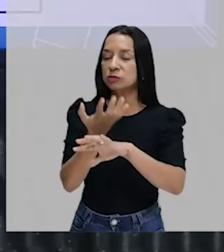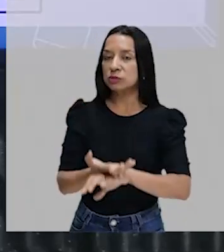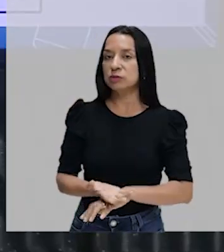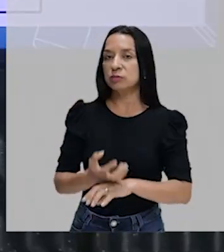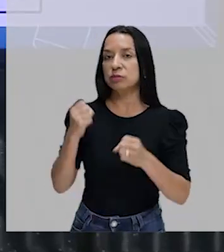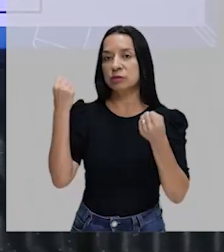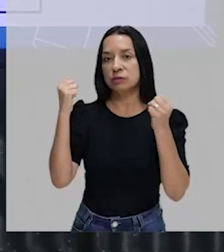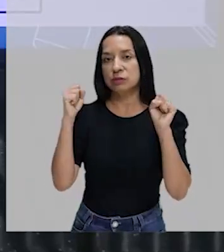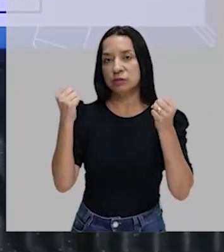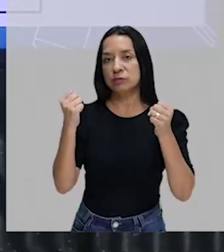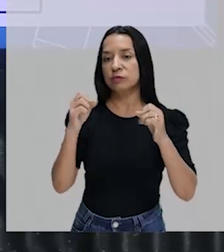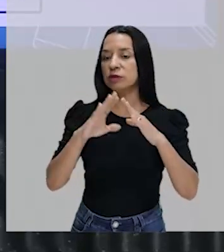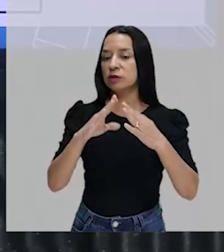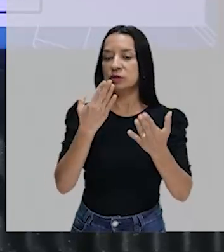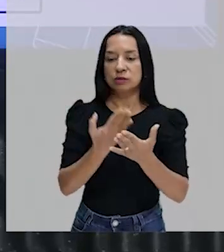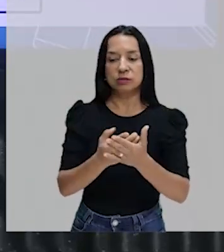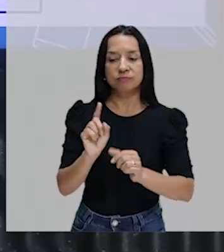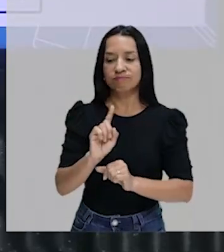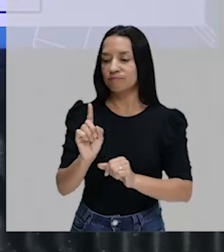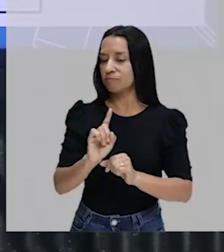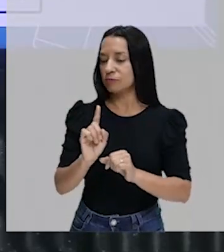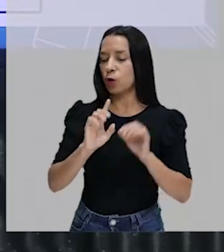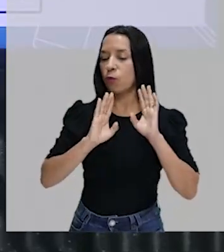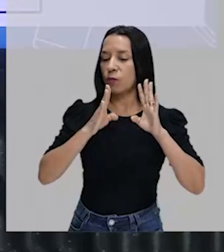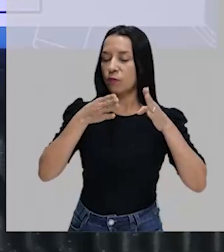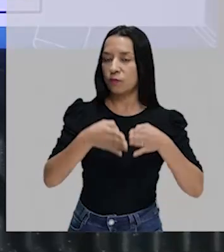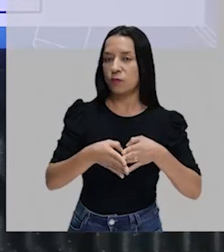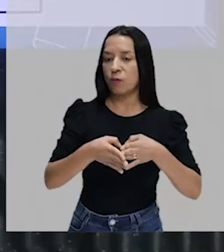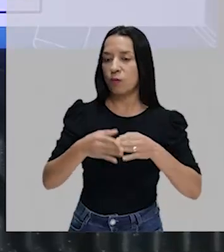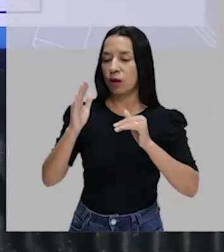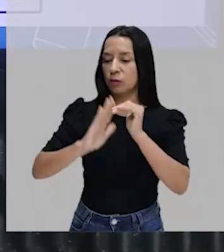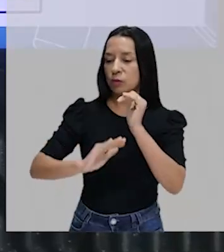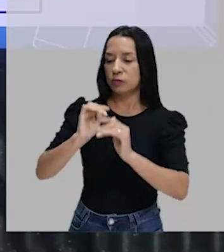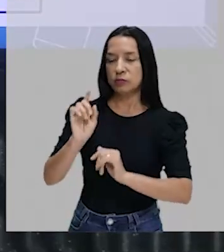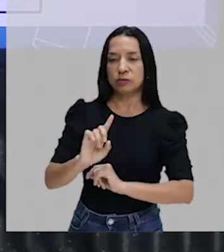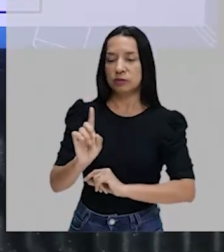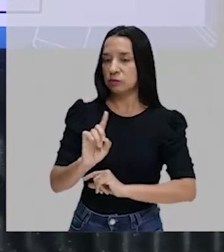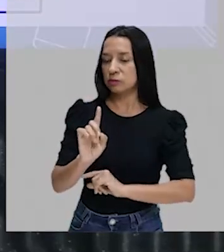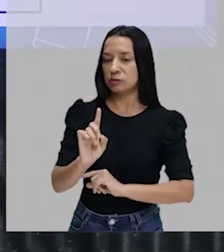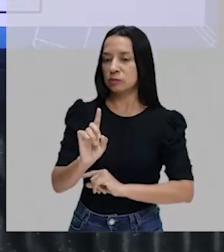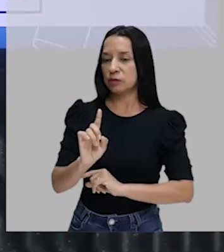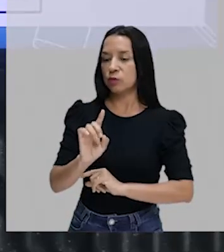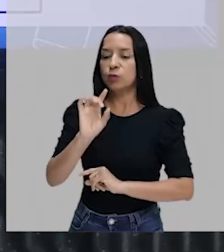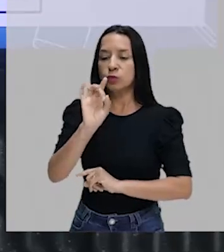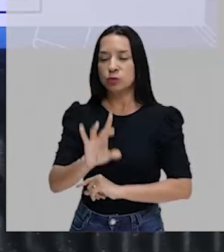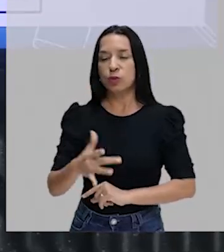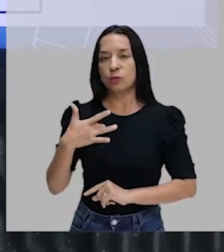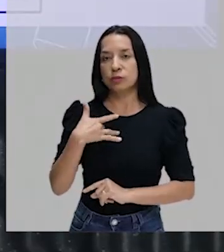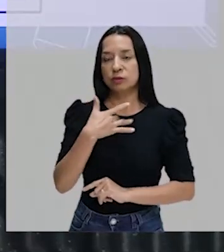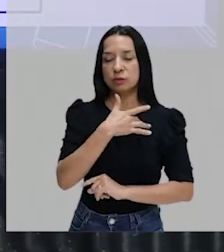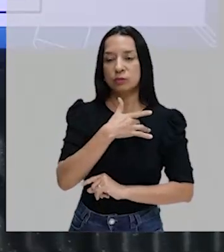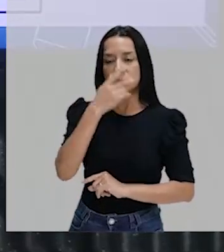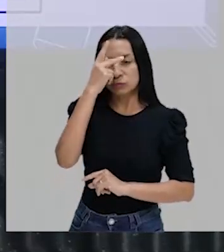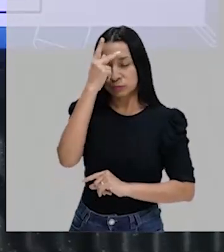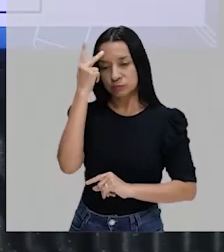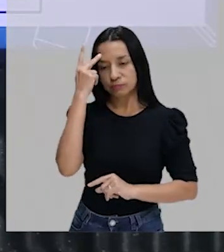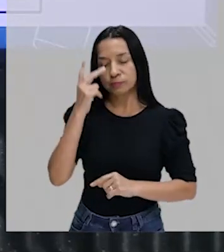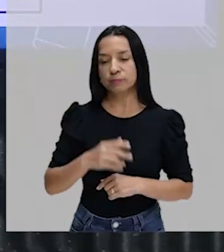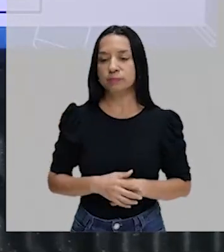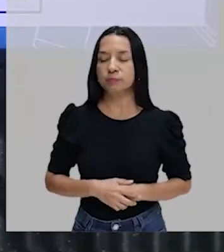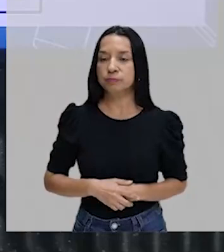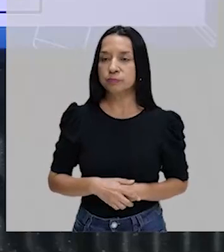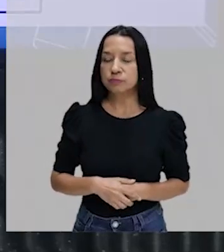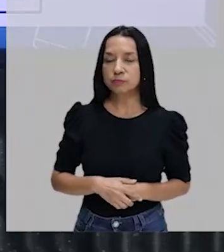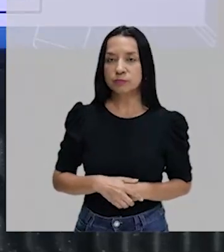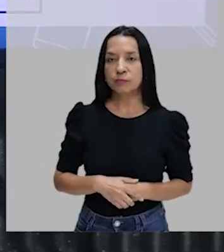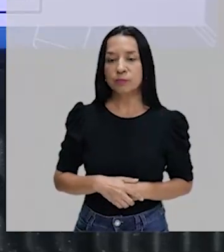é voltada para alta performance. Ela preocupa-se apenas com a saúde do indivíduo. E quando eu uso essa expressão aumento